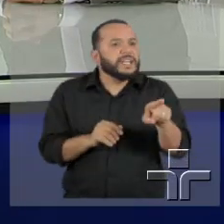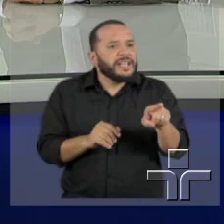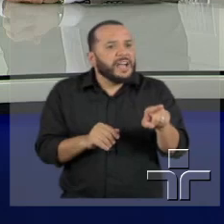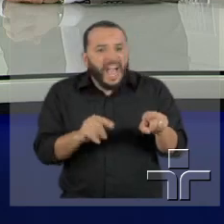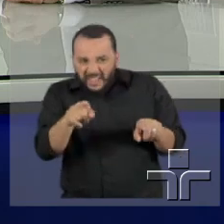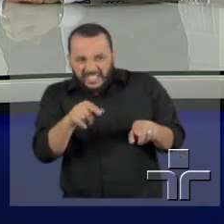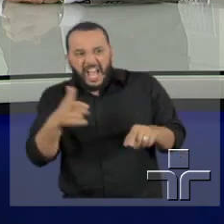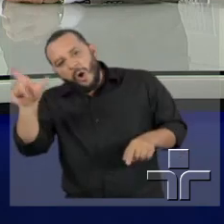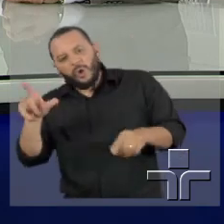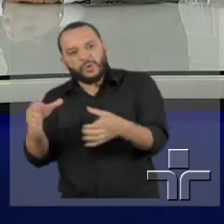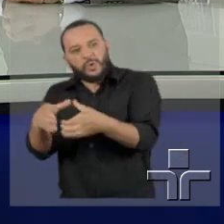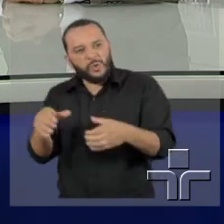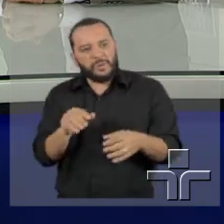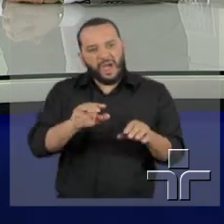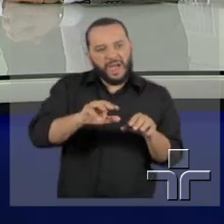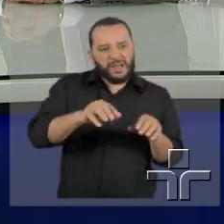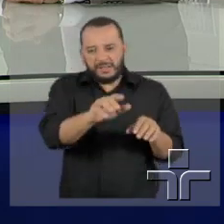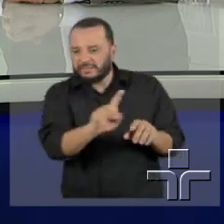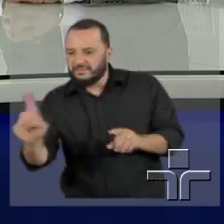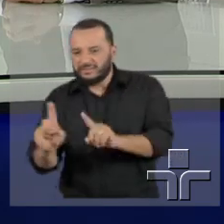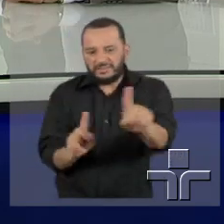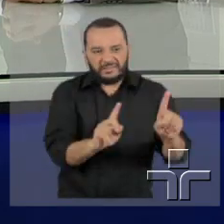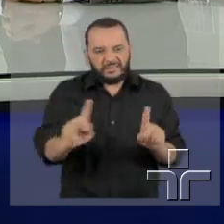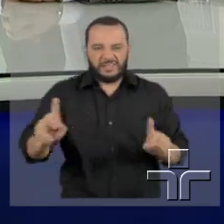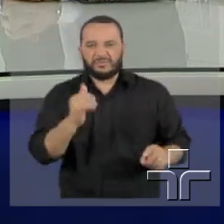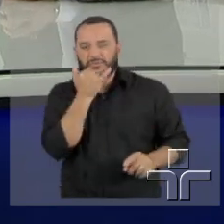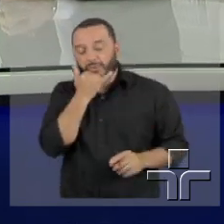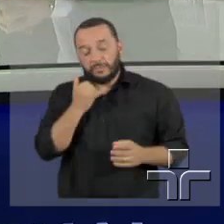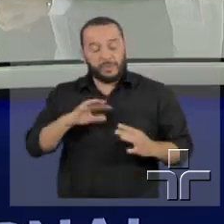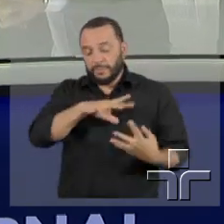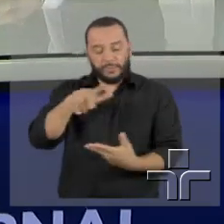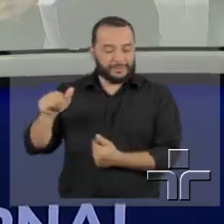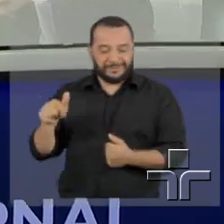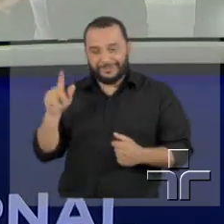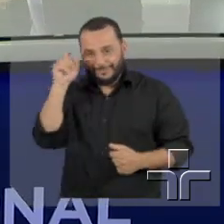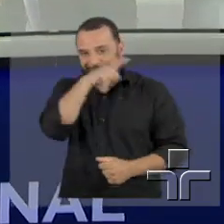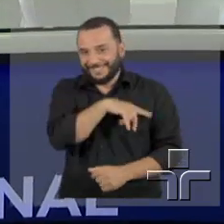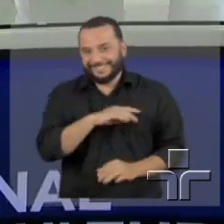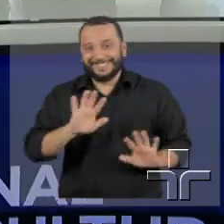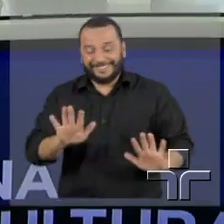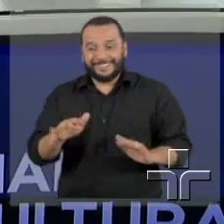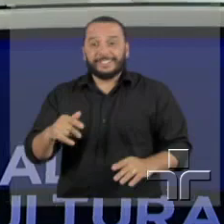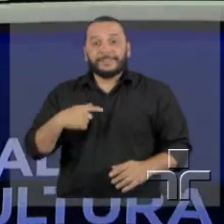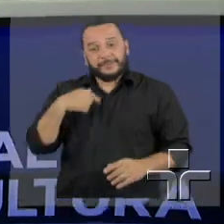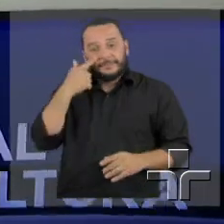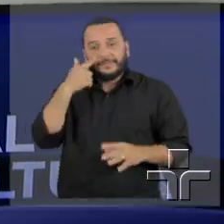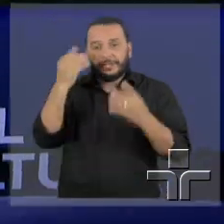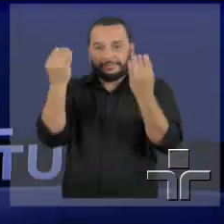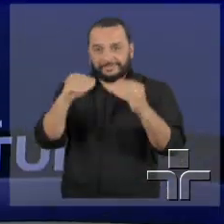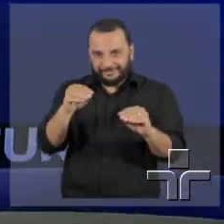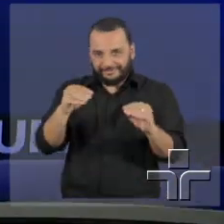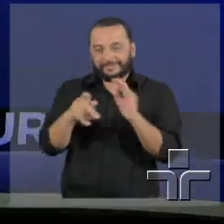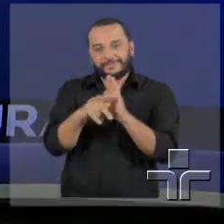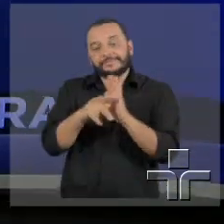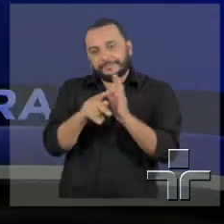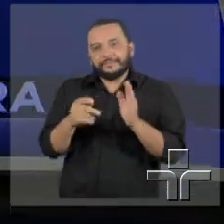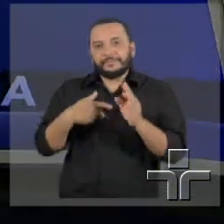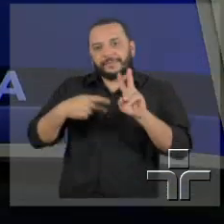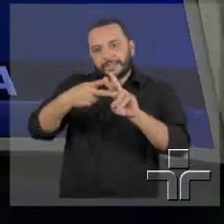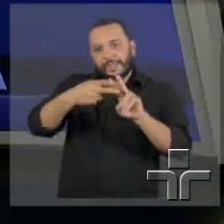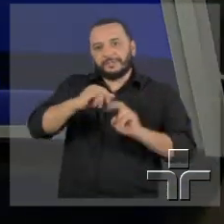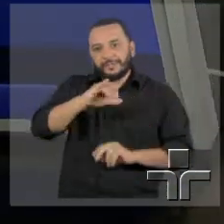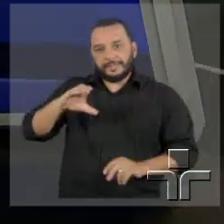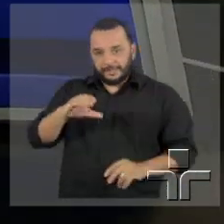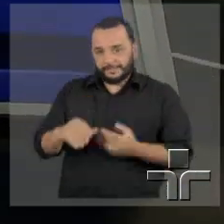Claro. Difícil esse mundo. Vamos lá para os tweets, então. Vamos ver no telão algumas mensagens enviadas na hashtag Jornal da Cultura. O